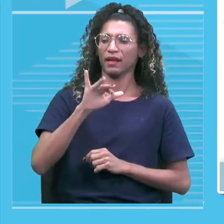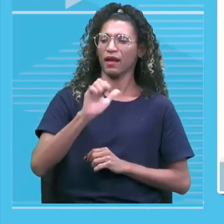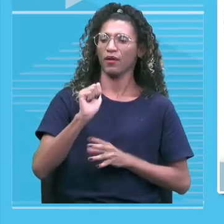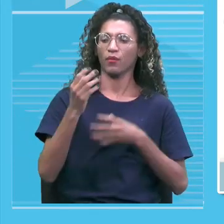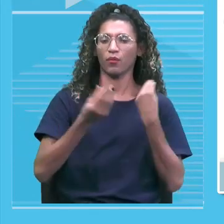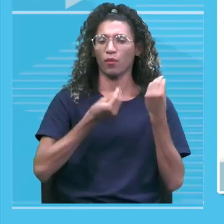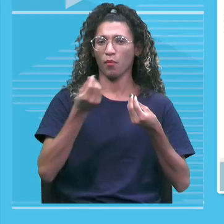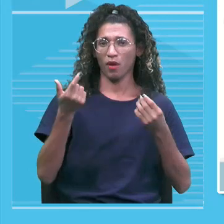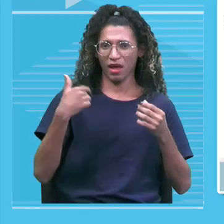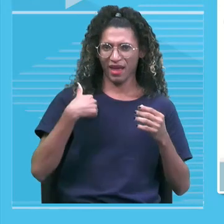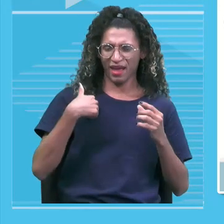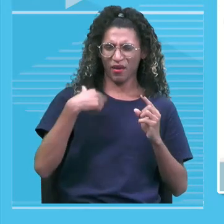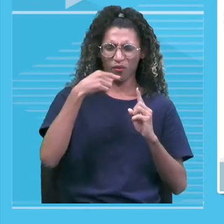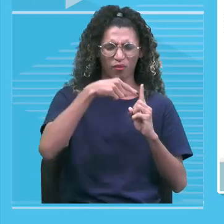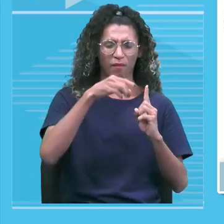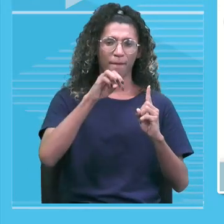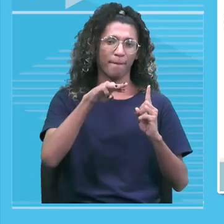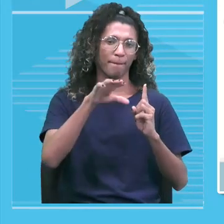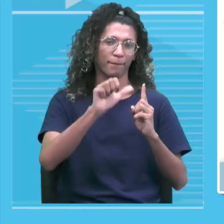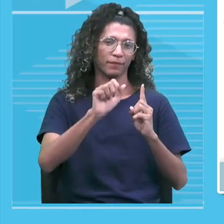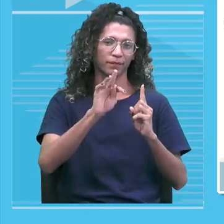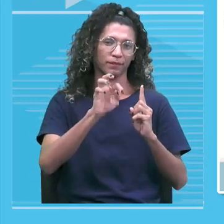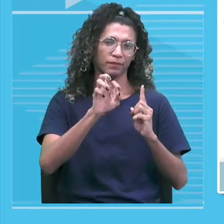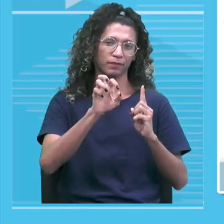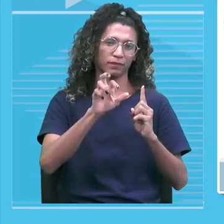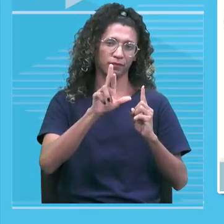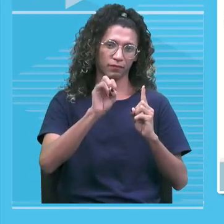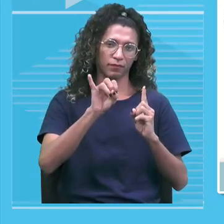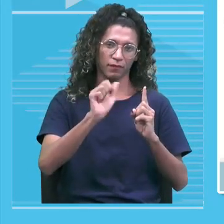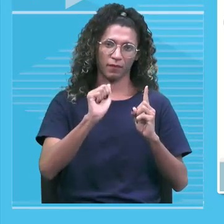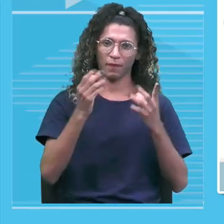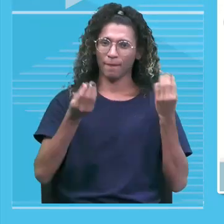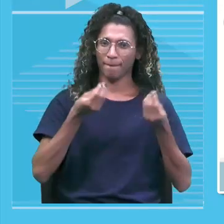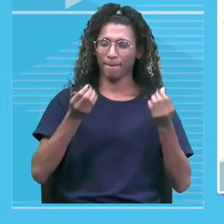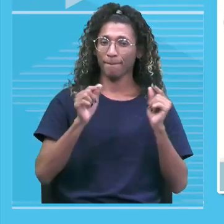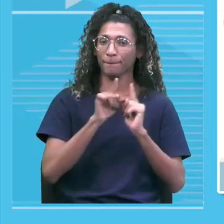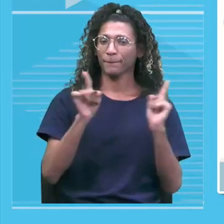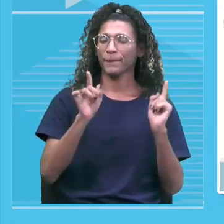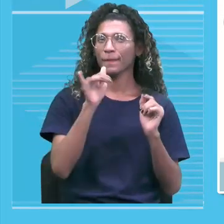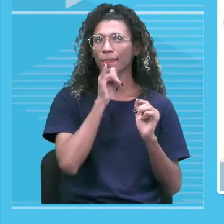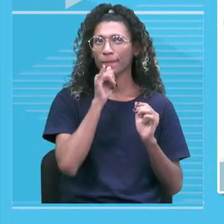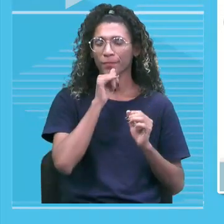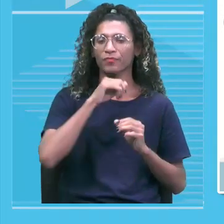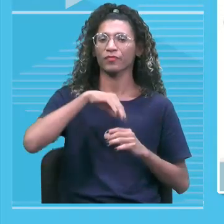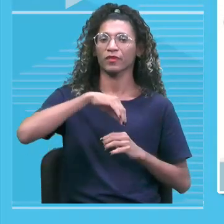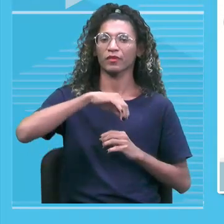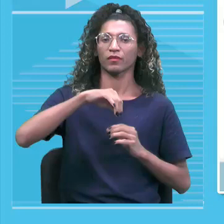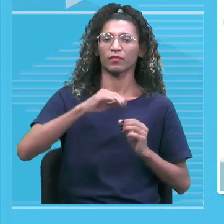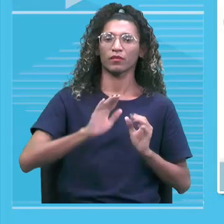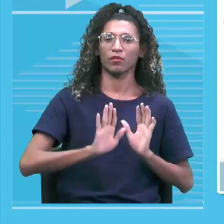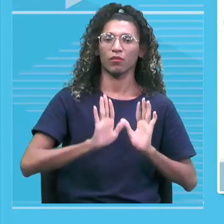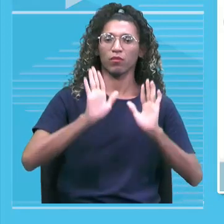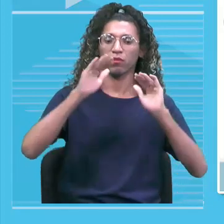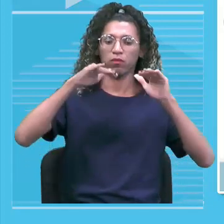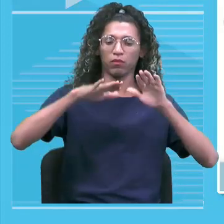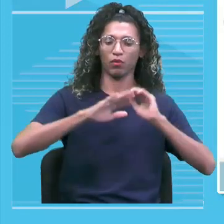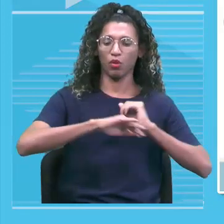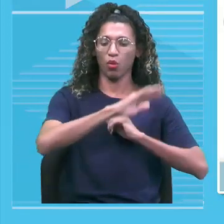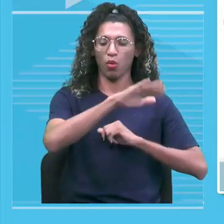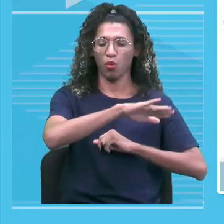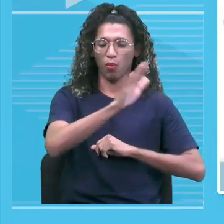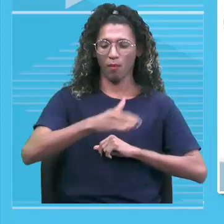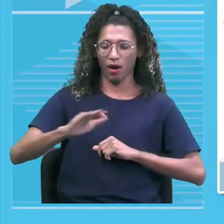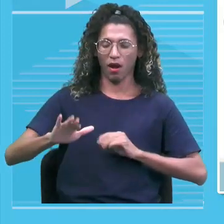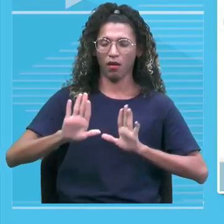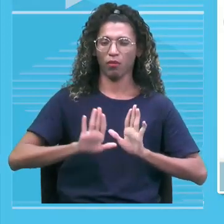matéria é sim Professor mas as tsunamis aquelas ondas gigantescas